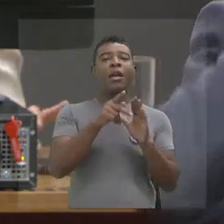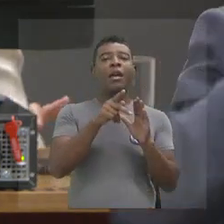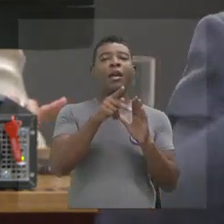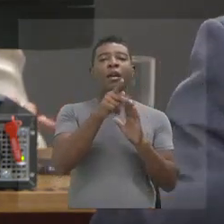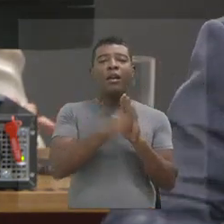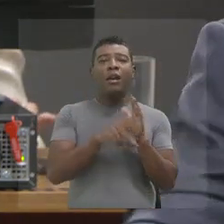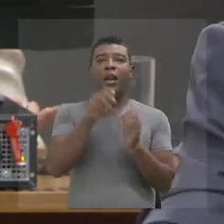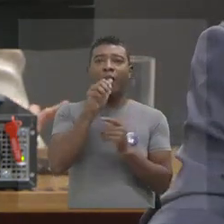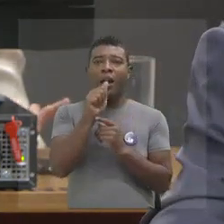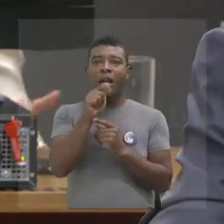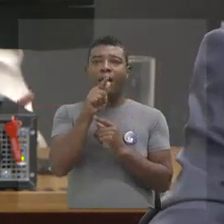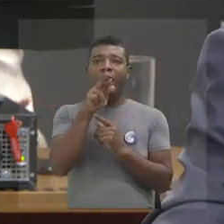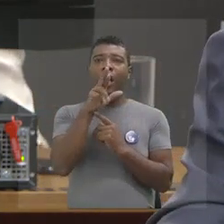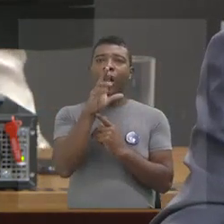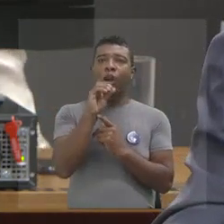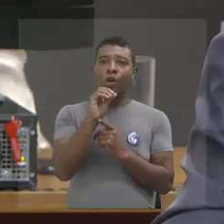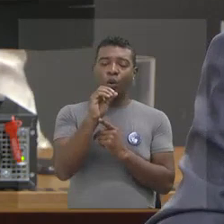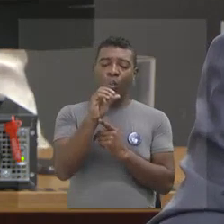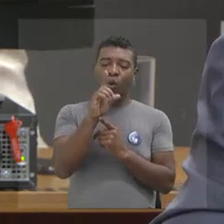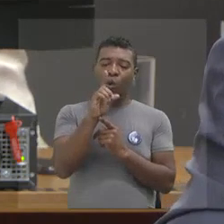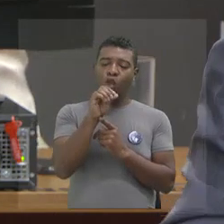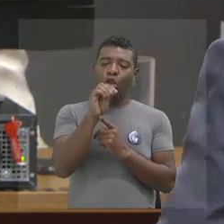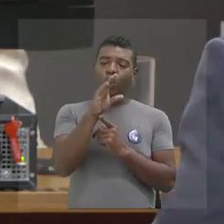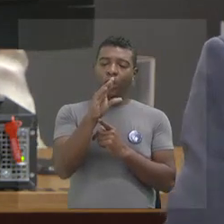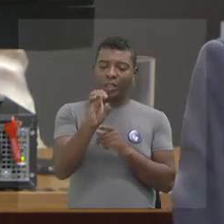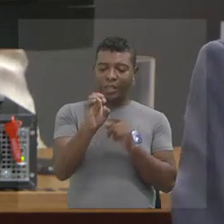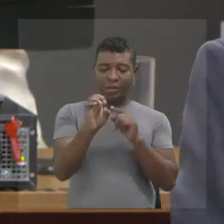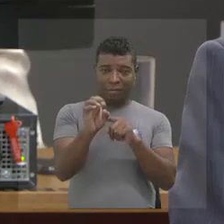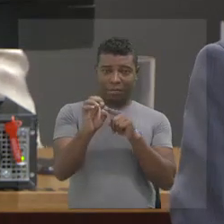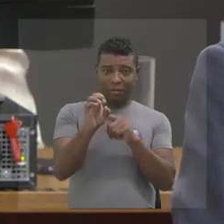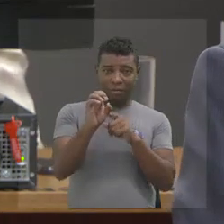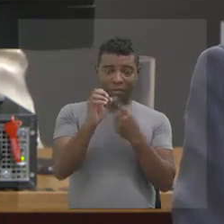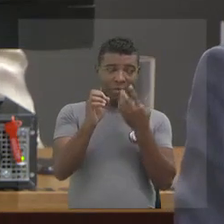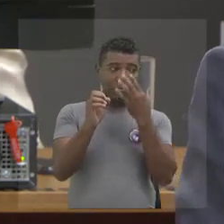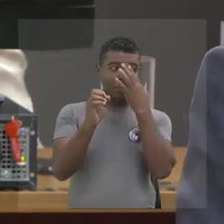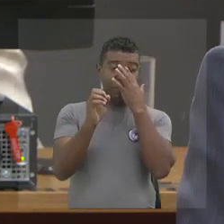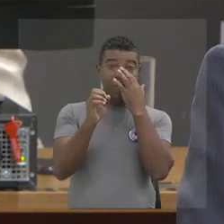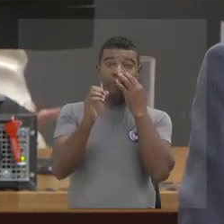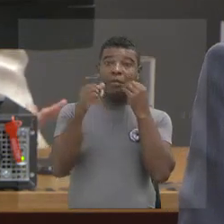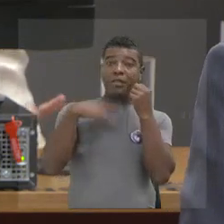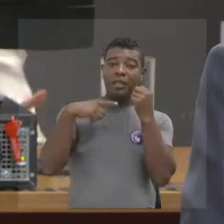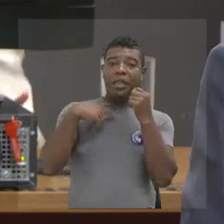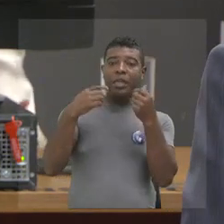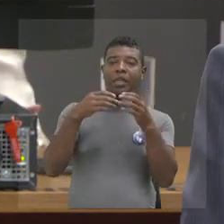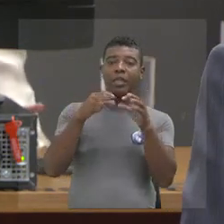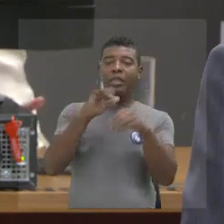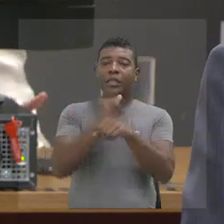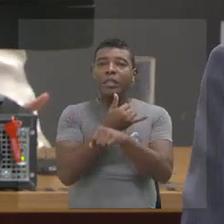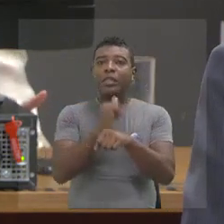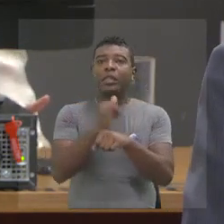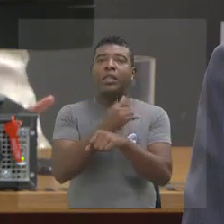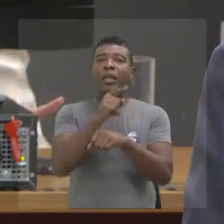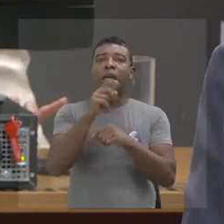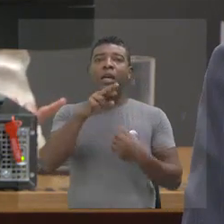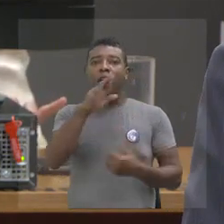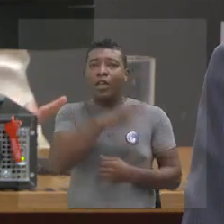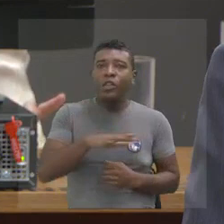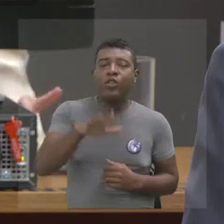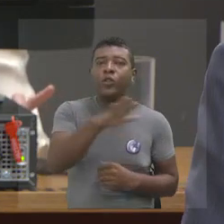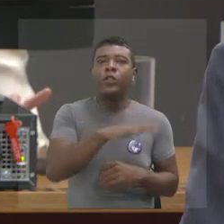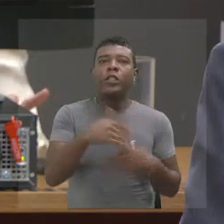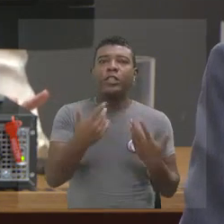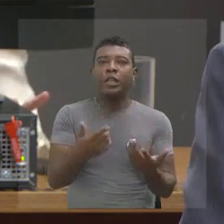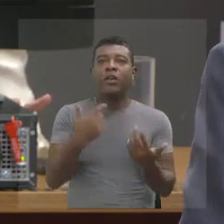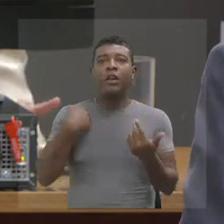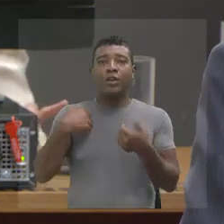desenvolvimento Regional e quando eu tive na secretaria com